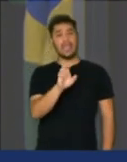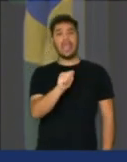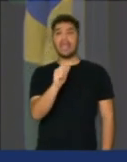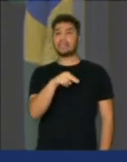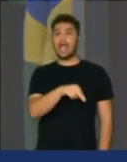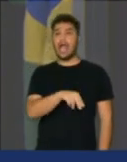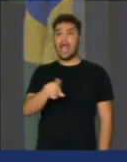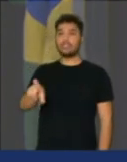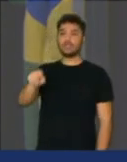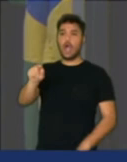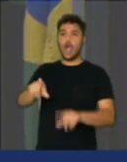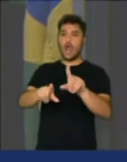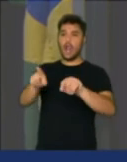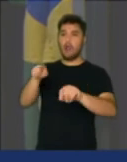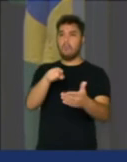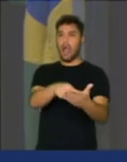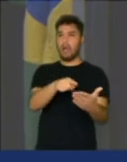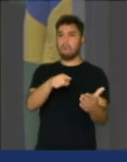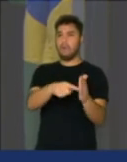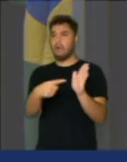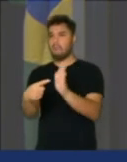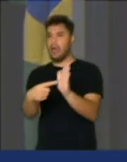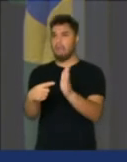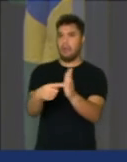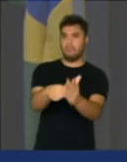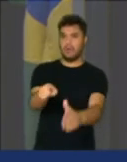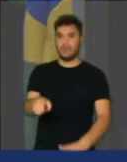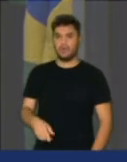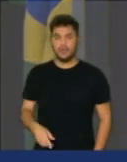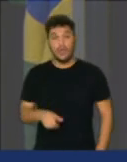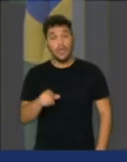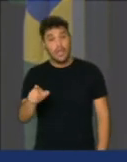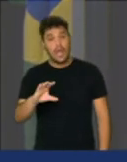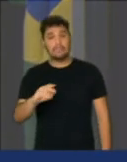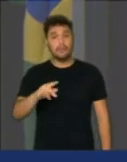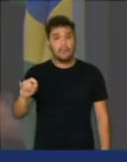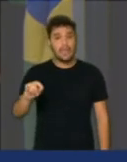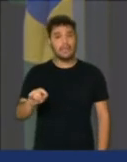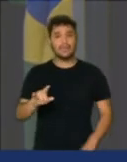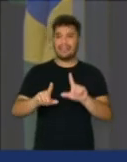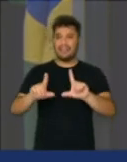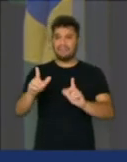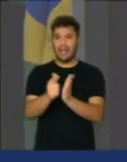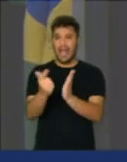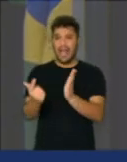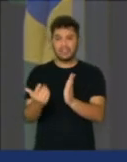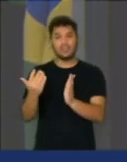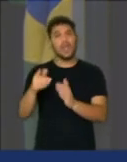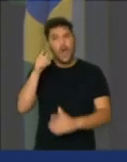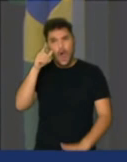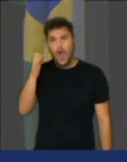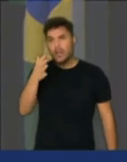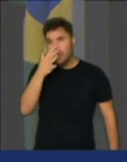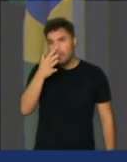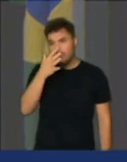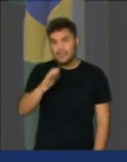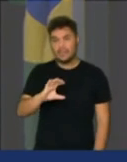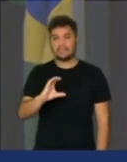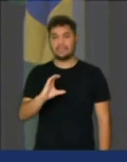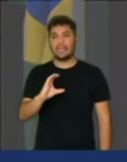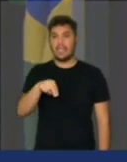comida. E essa CPI, tendo o aplauso da velha imprensa, ontem mesmo eu assistindo a